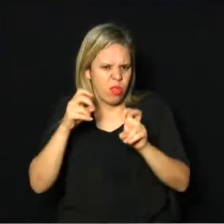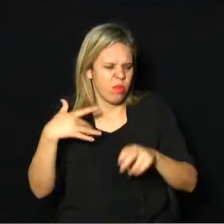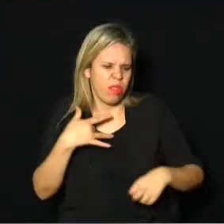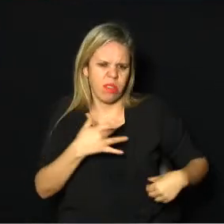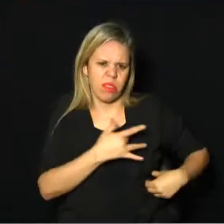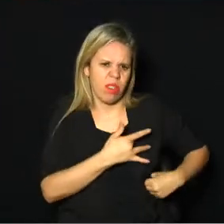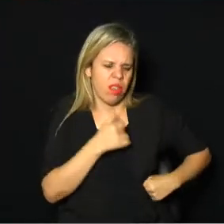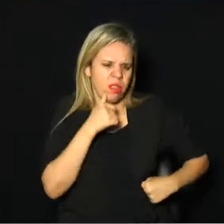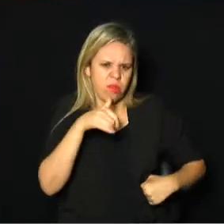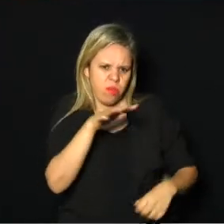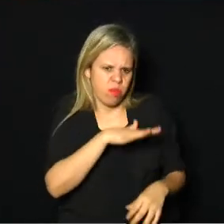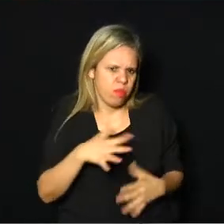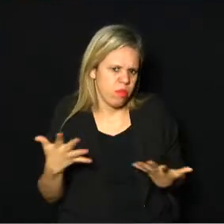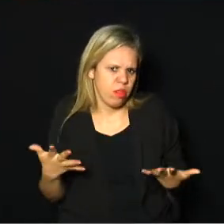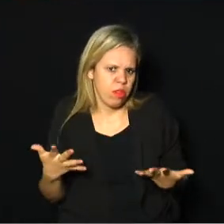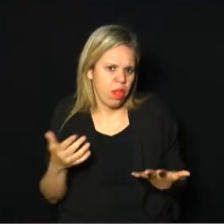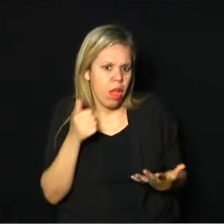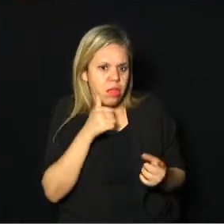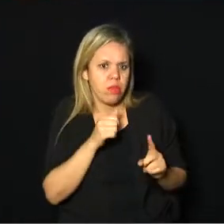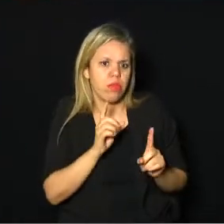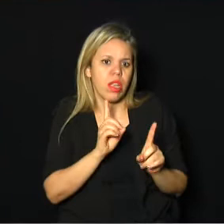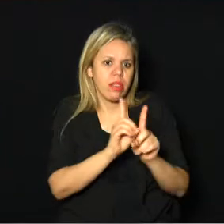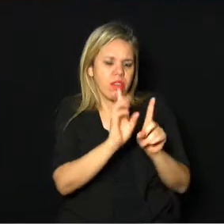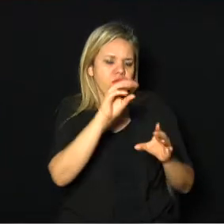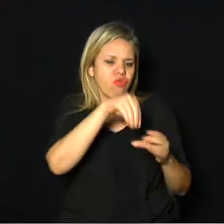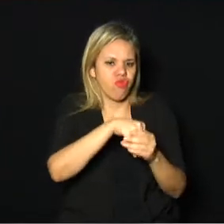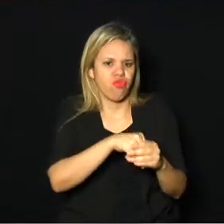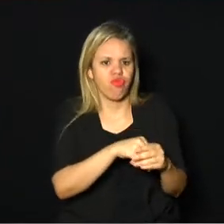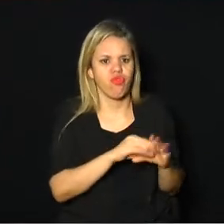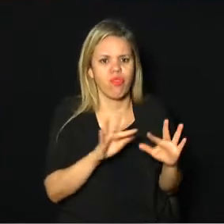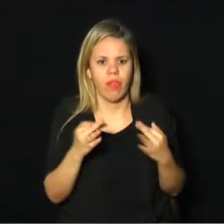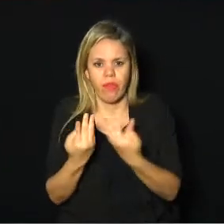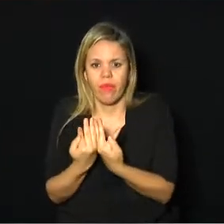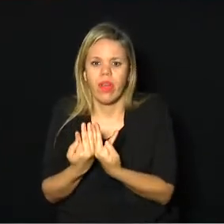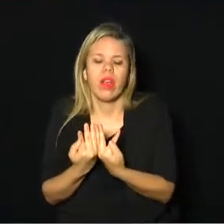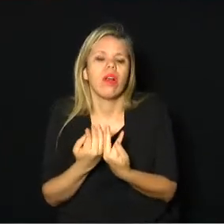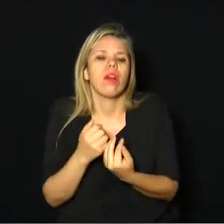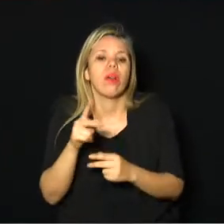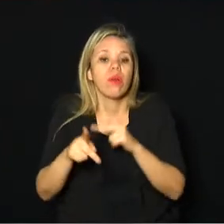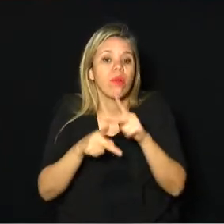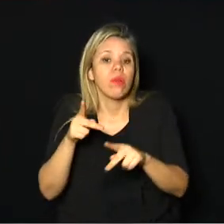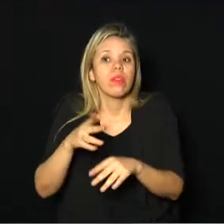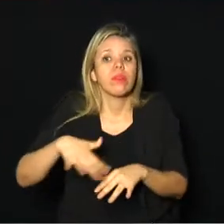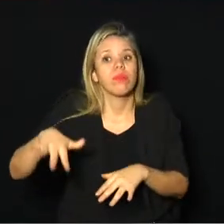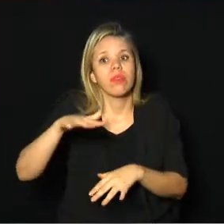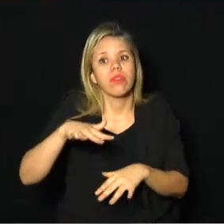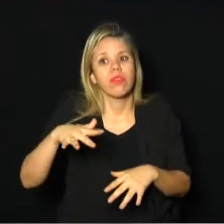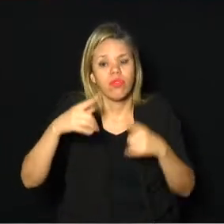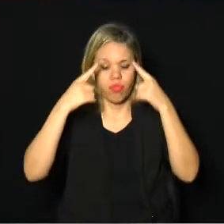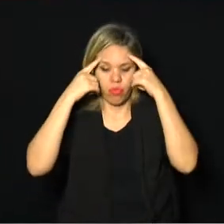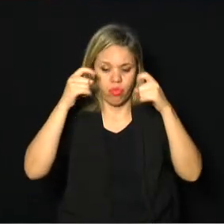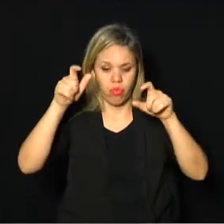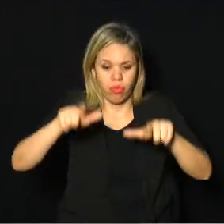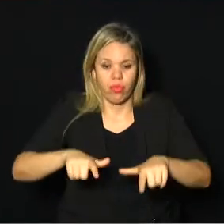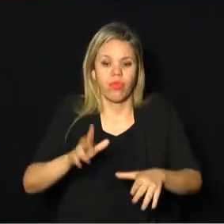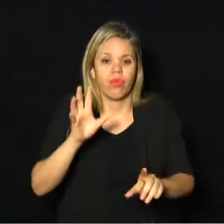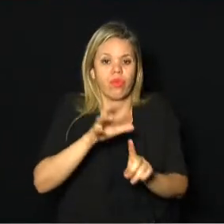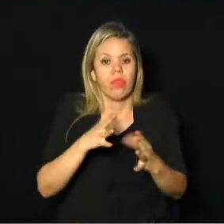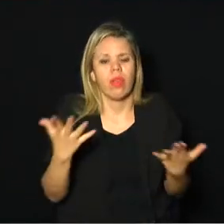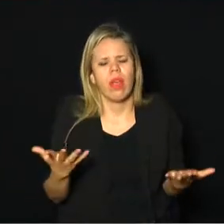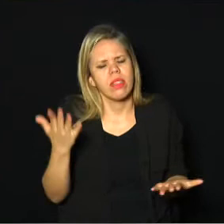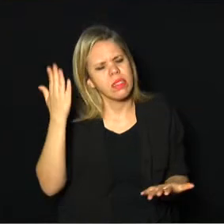as mulheres estão confinadas dentro dos lares com os seus agressores. E a gente sabe que, no caso da